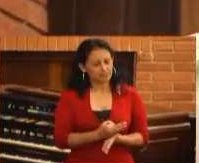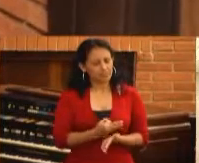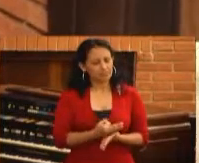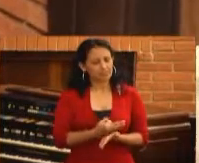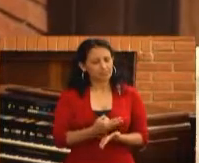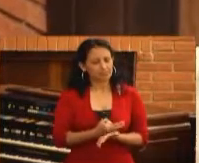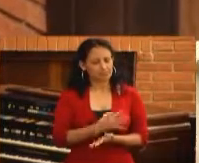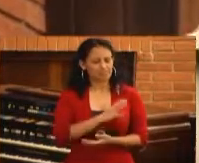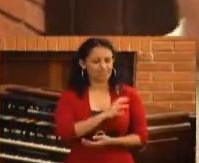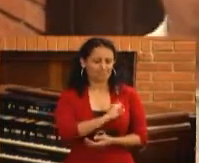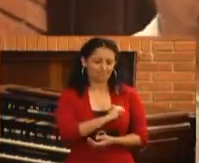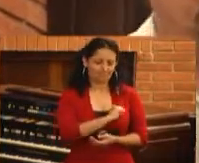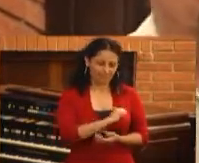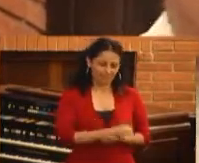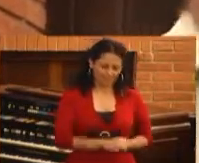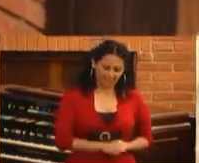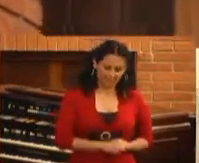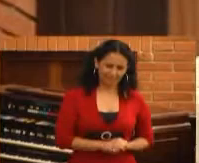é grande demais esse poder.